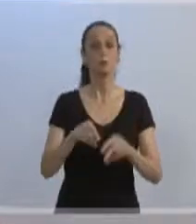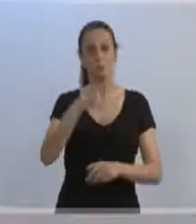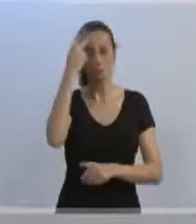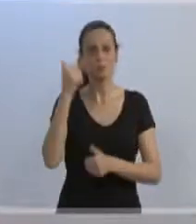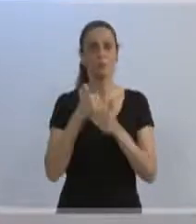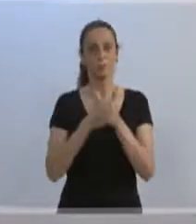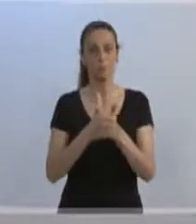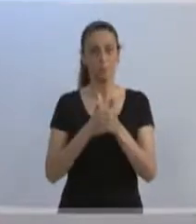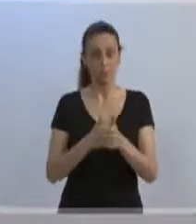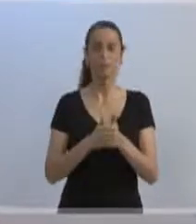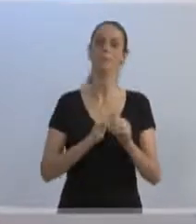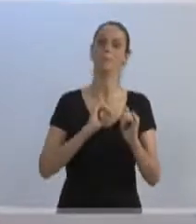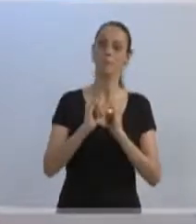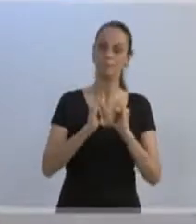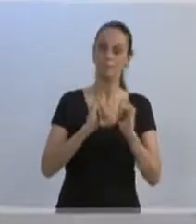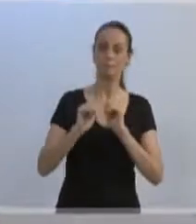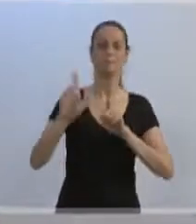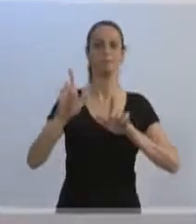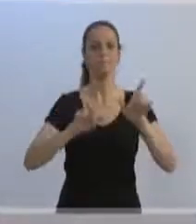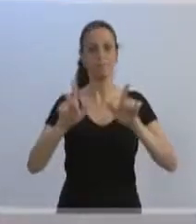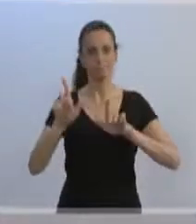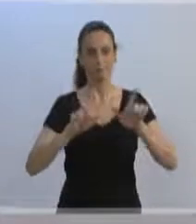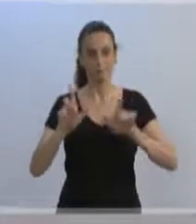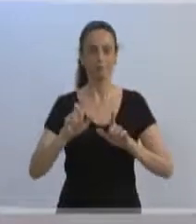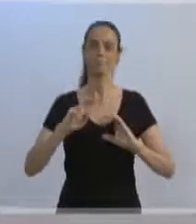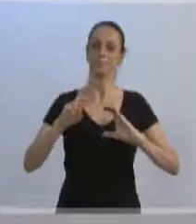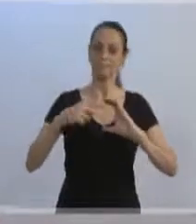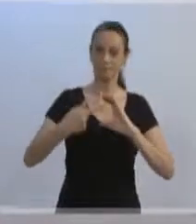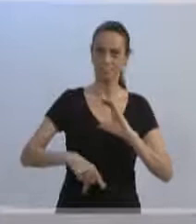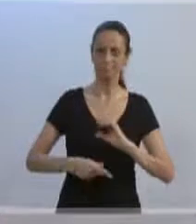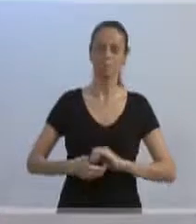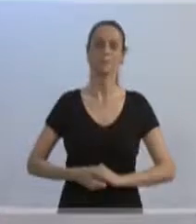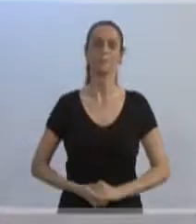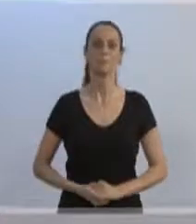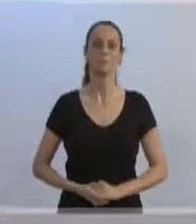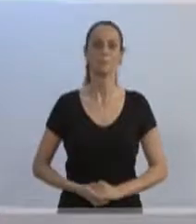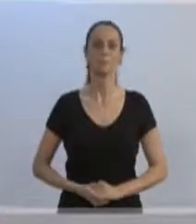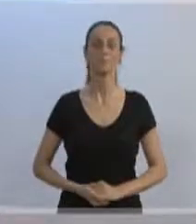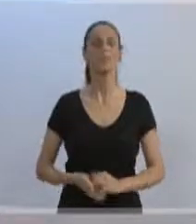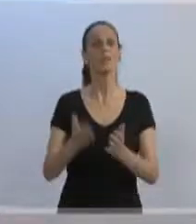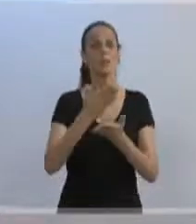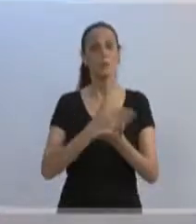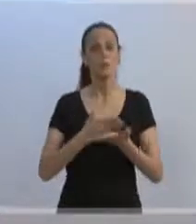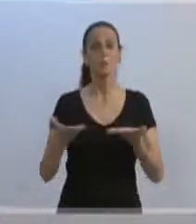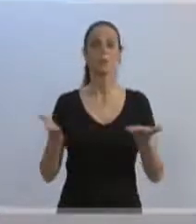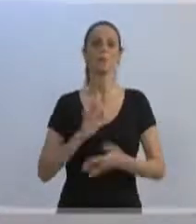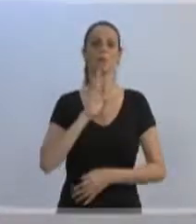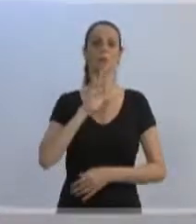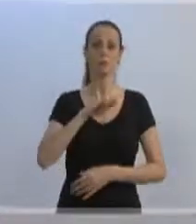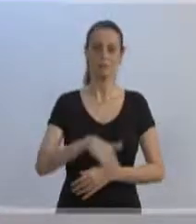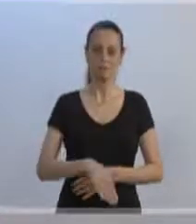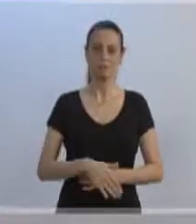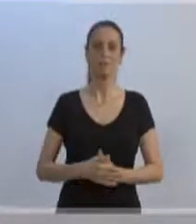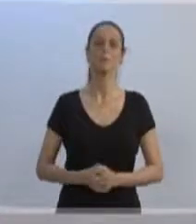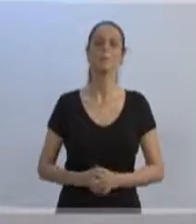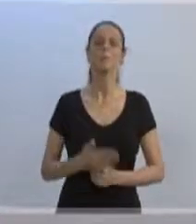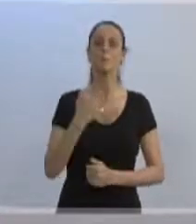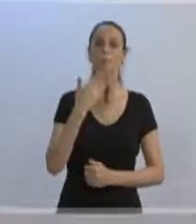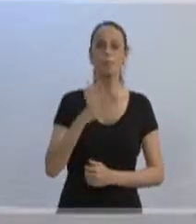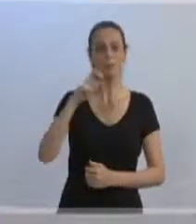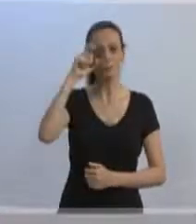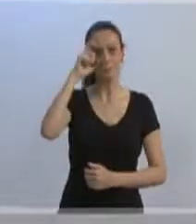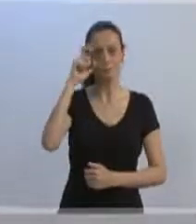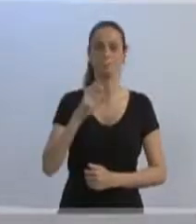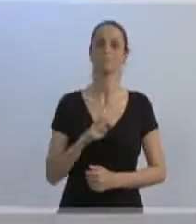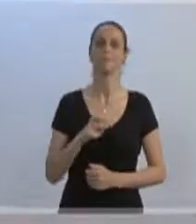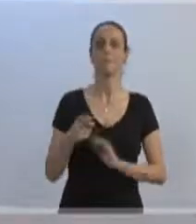através dos canais de comunicação dessa casa legislativa gostaria de começar essa tarde é de hoje ele pedindo as fotos